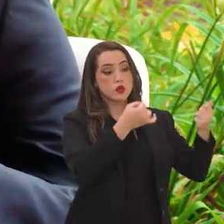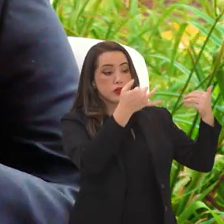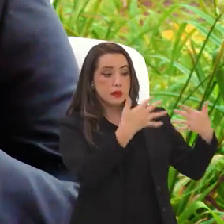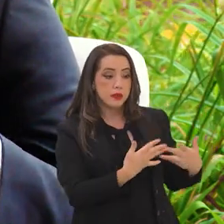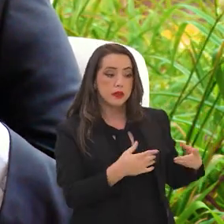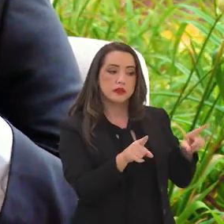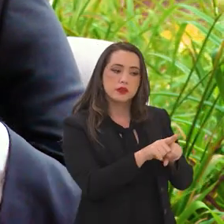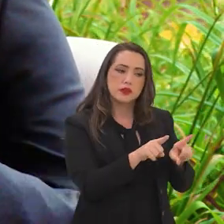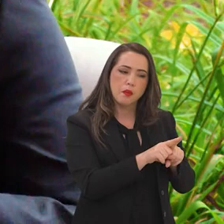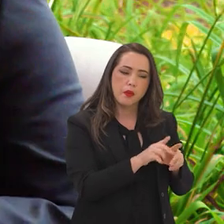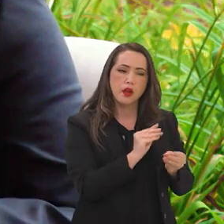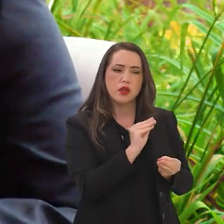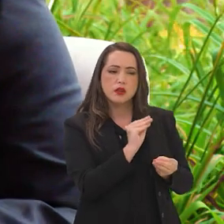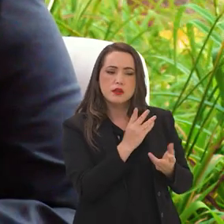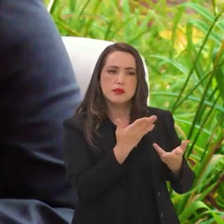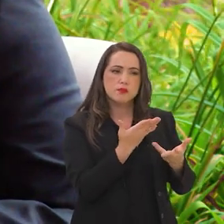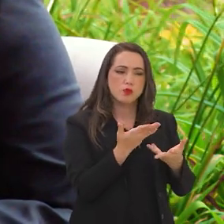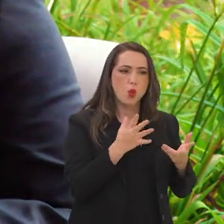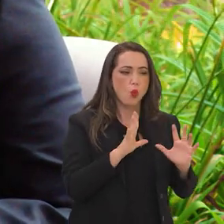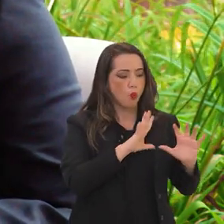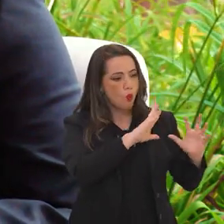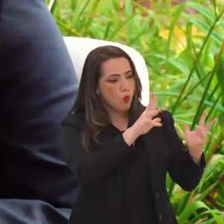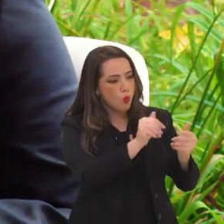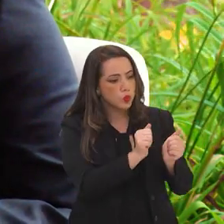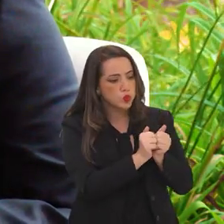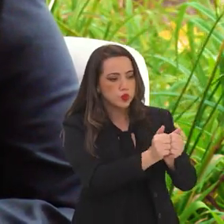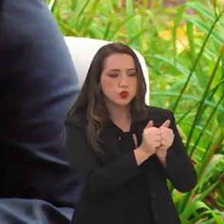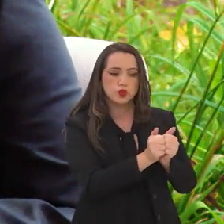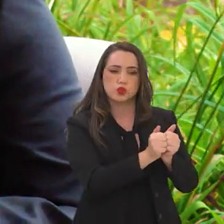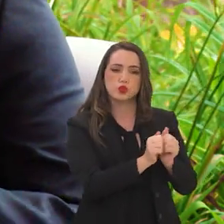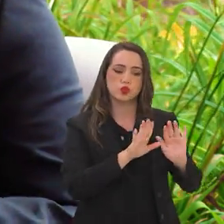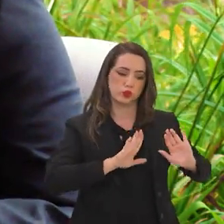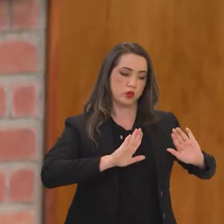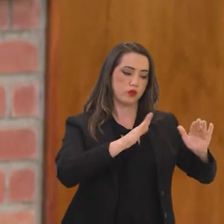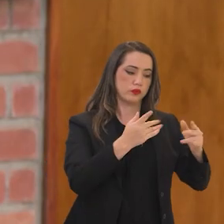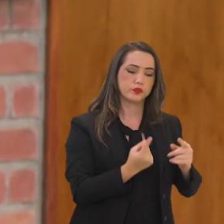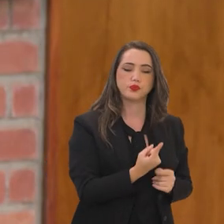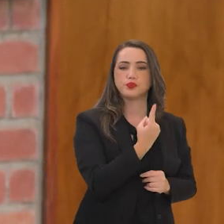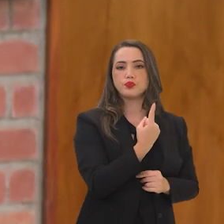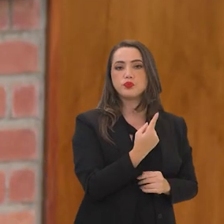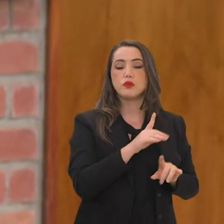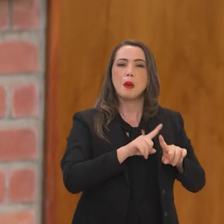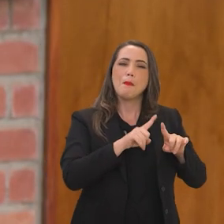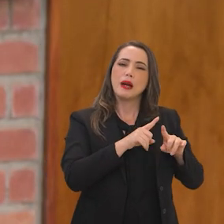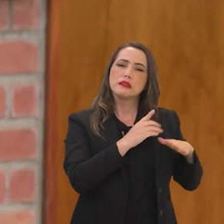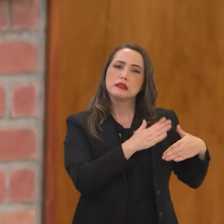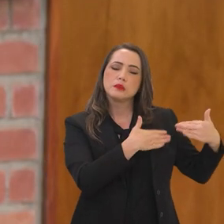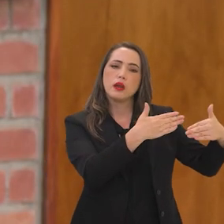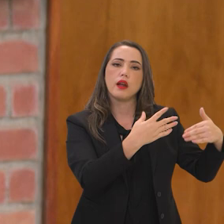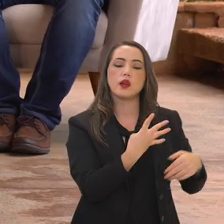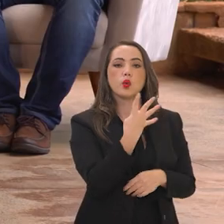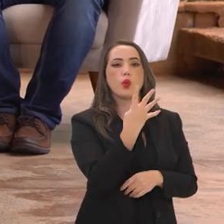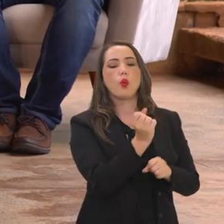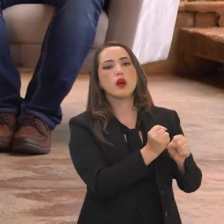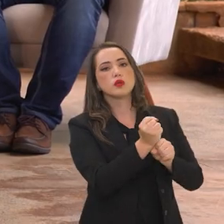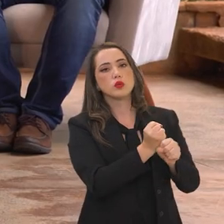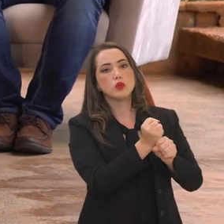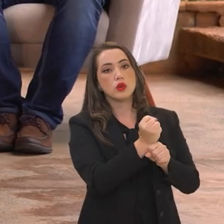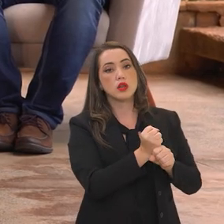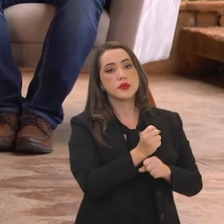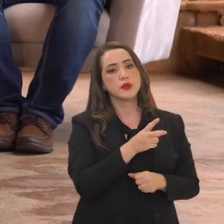a gente tá falando dessa questão dessa consertação Global em relação a isso de uma certa forma como a senhora falou Nos últimos quatro anos